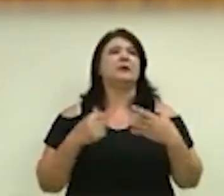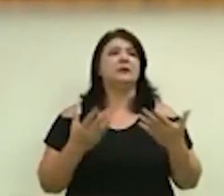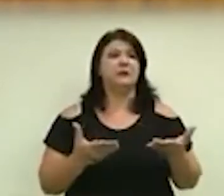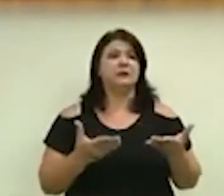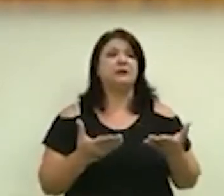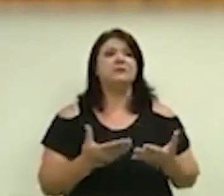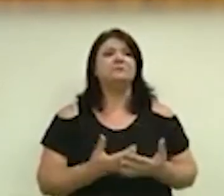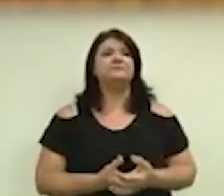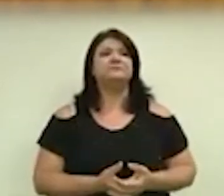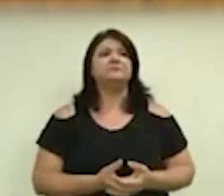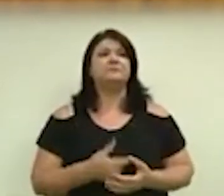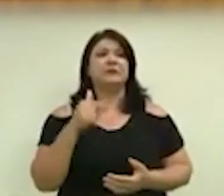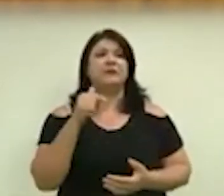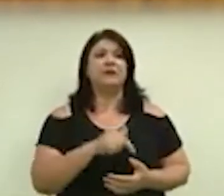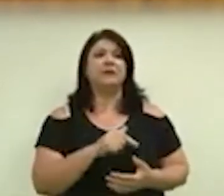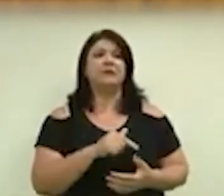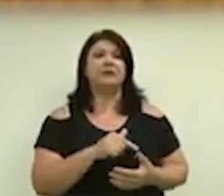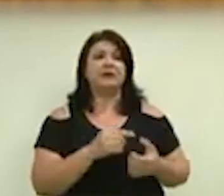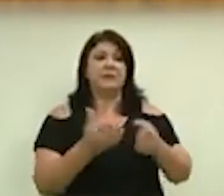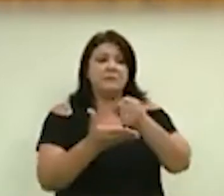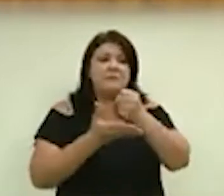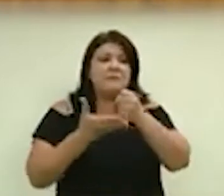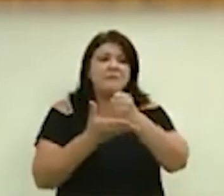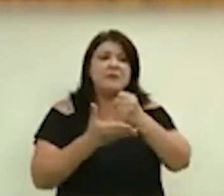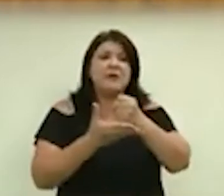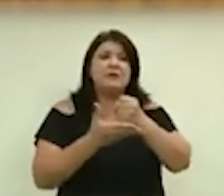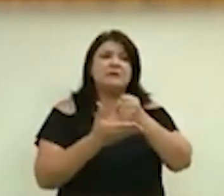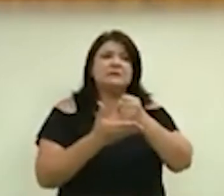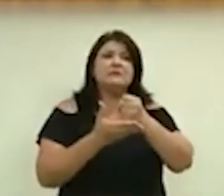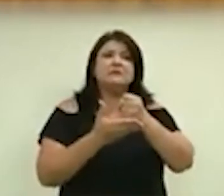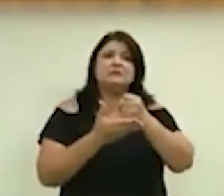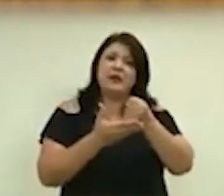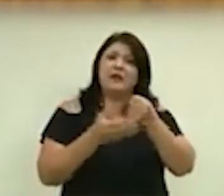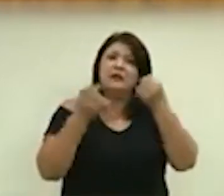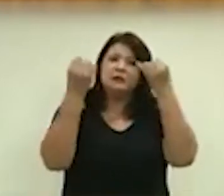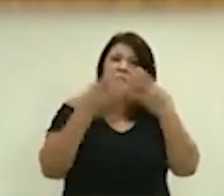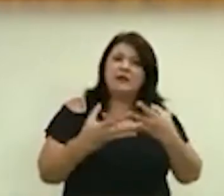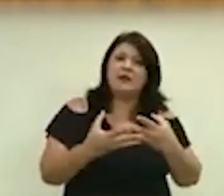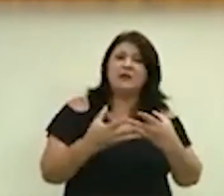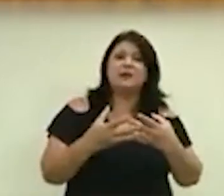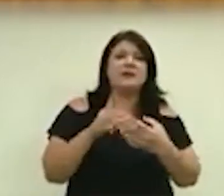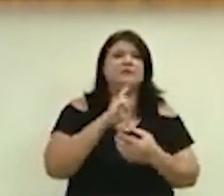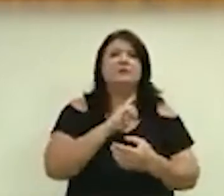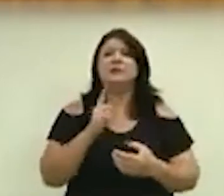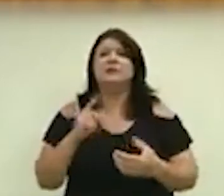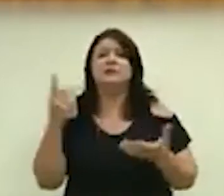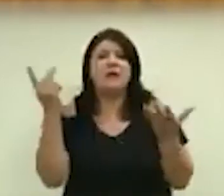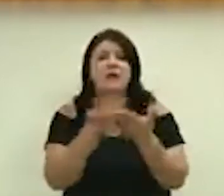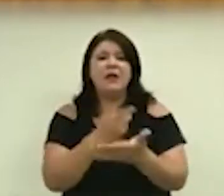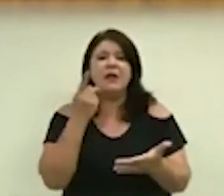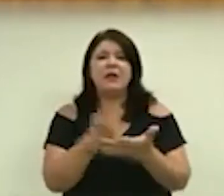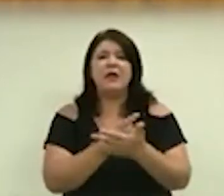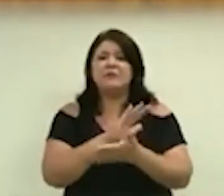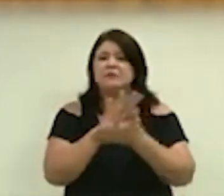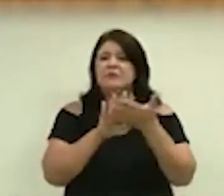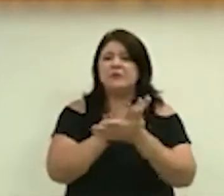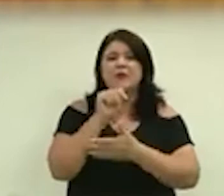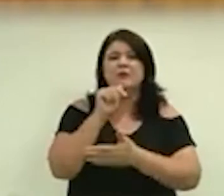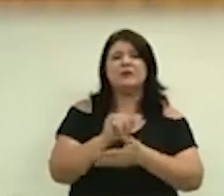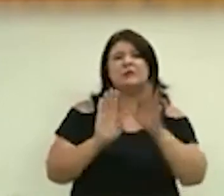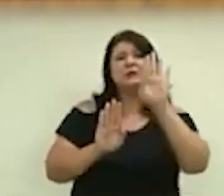substância para essa SEV para dizer que não acontece nada de errado na nossa cidade. Okay? Peço